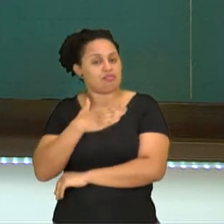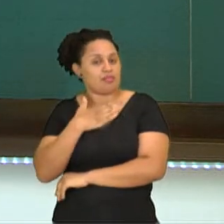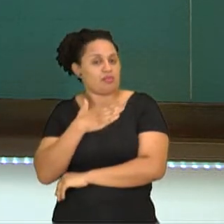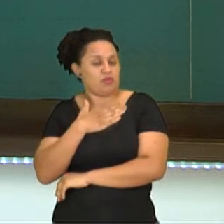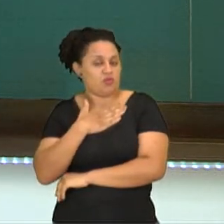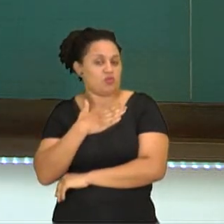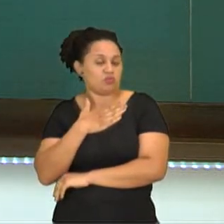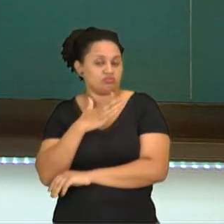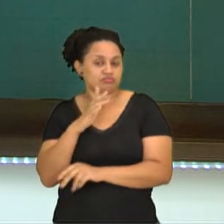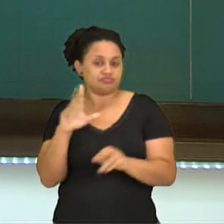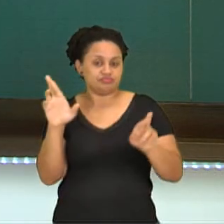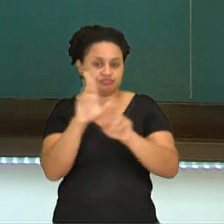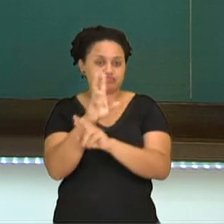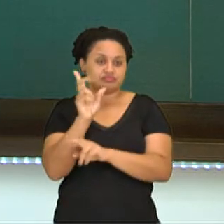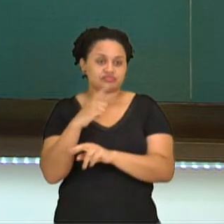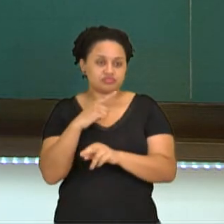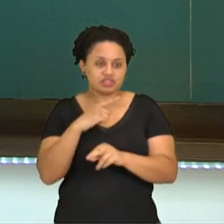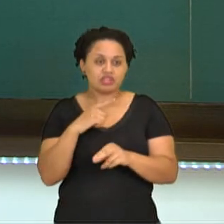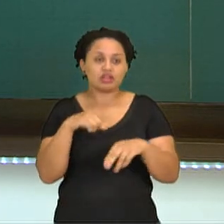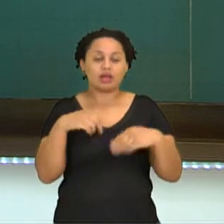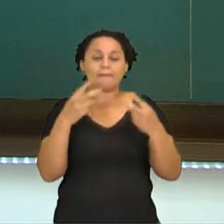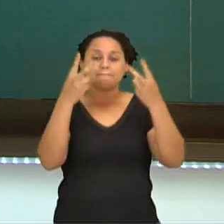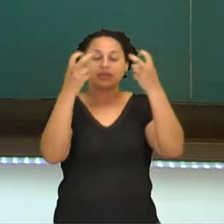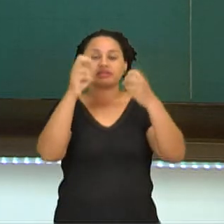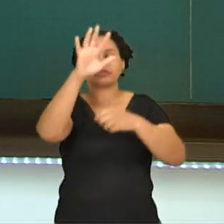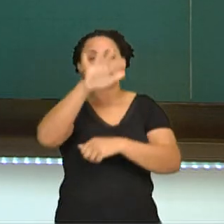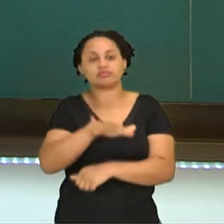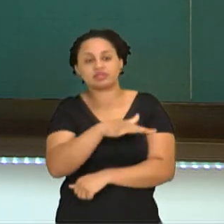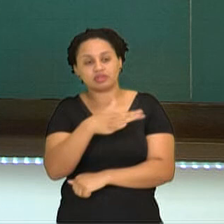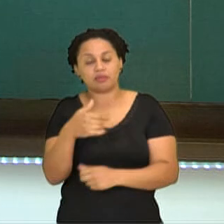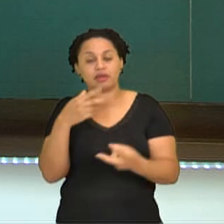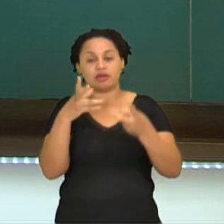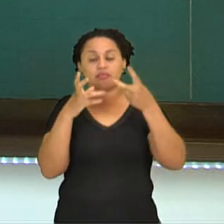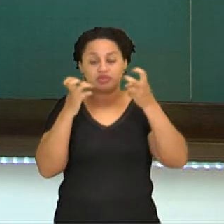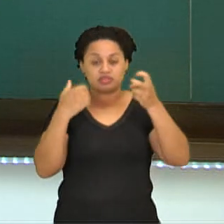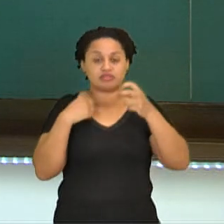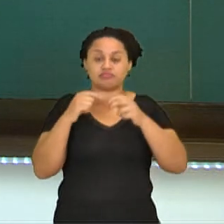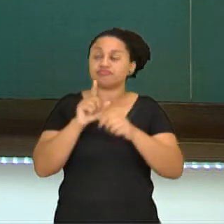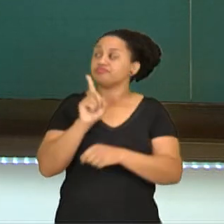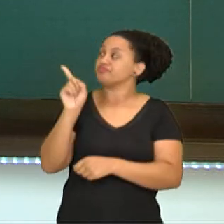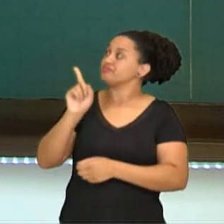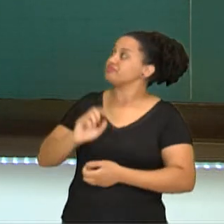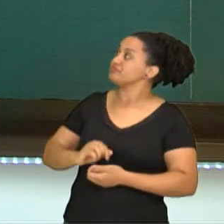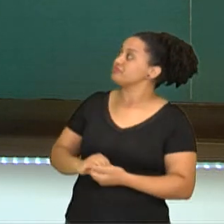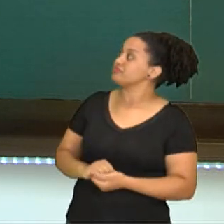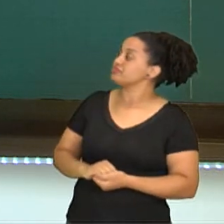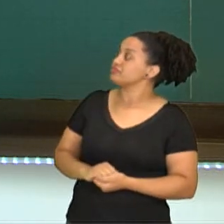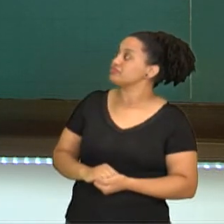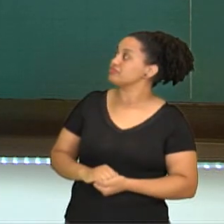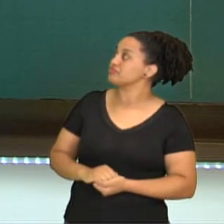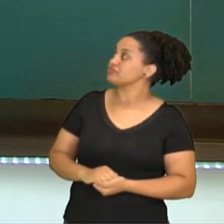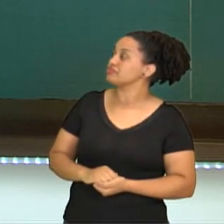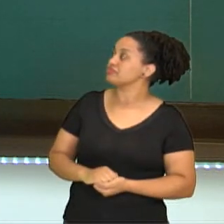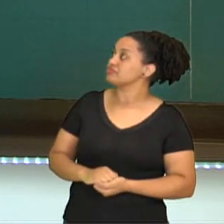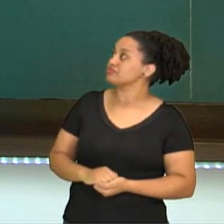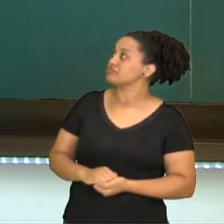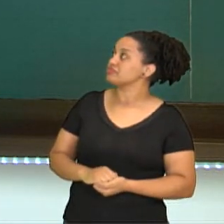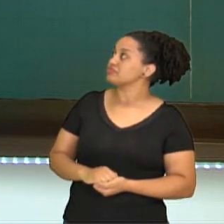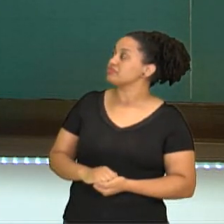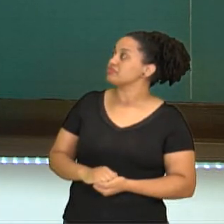possessivo adjetivo. Qual é a tabelinha, então? I, my, eu,